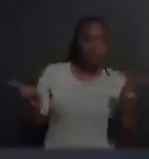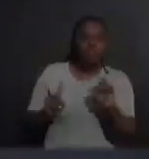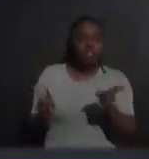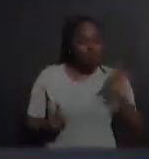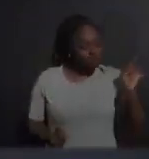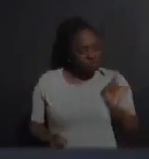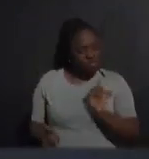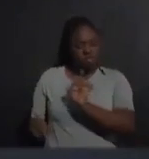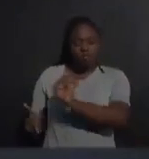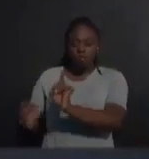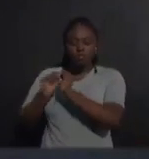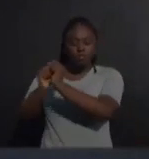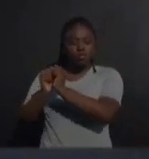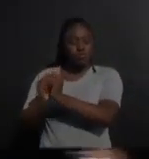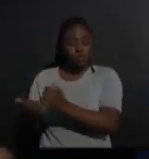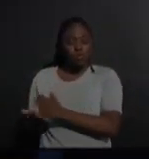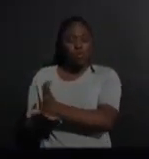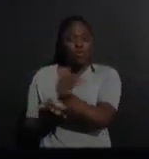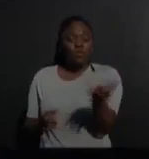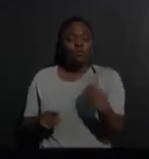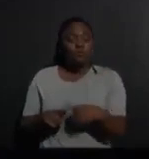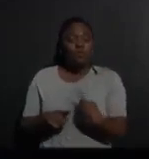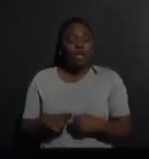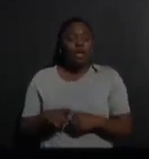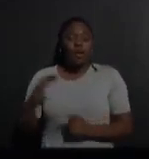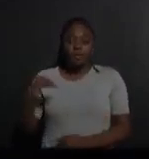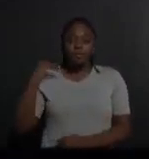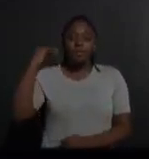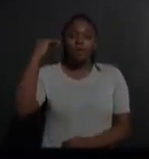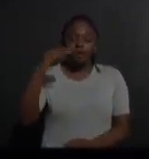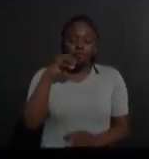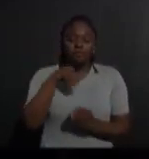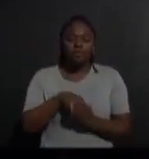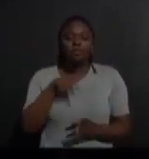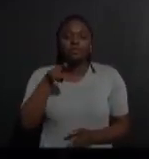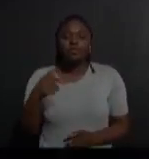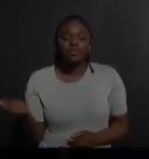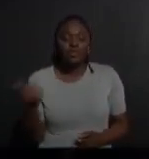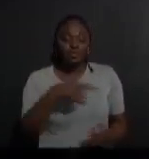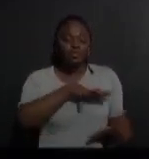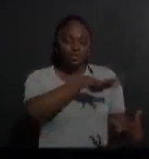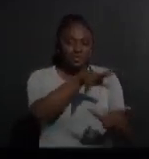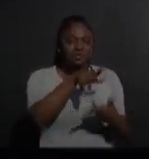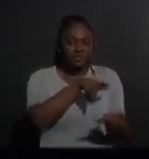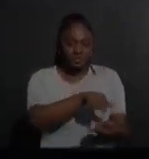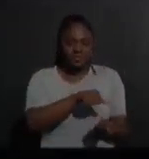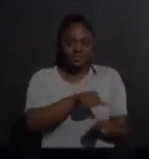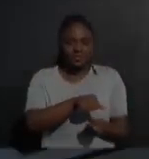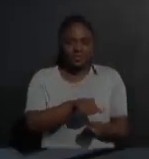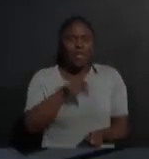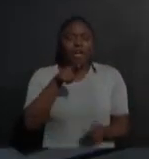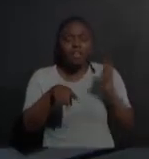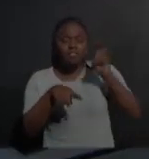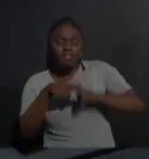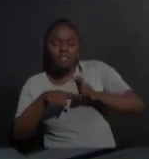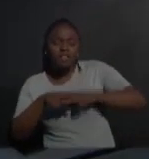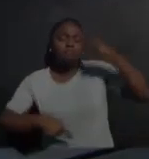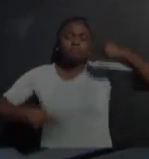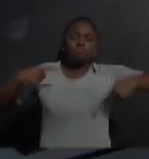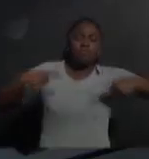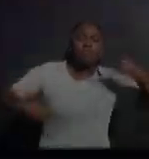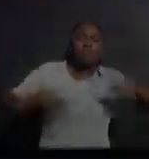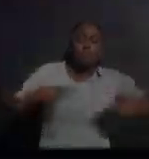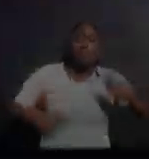lá e beija eles. Por quê? É maior o que está em você do que aquele que está no mundo. É. Você senta, debate na